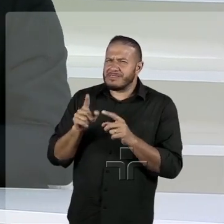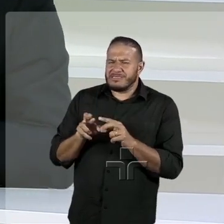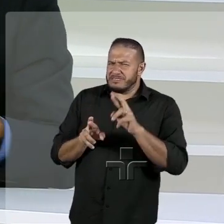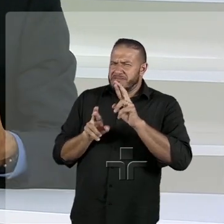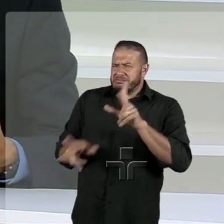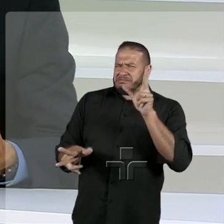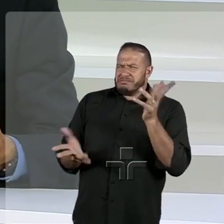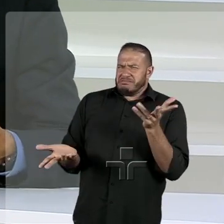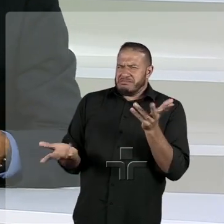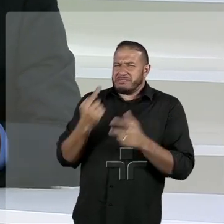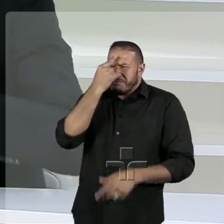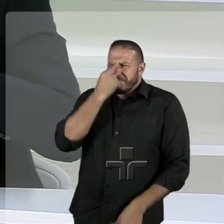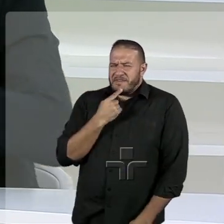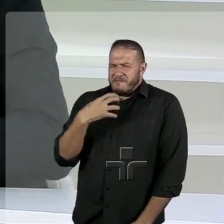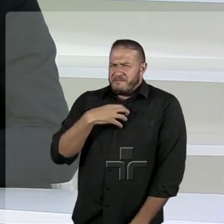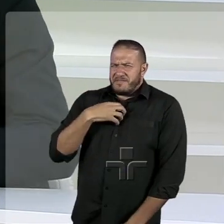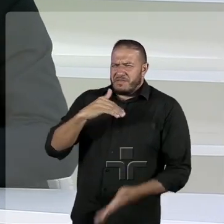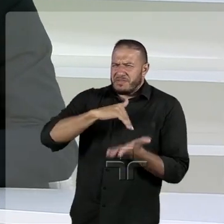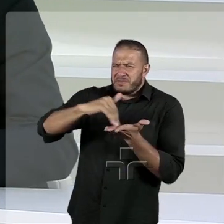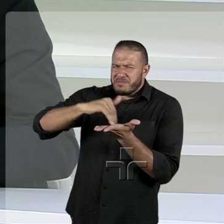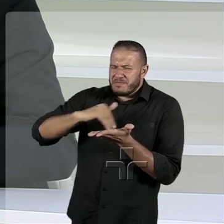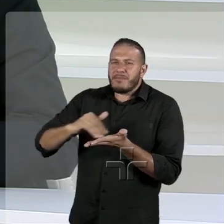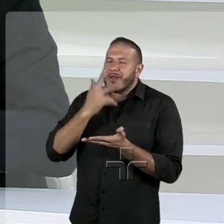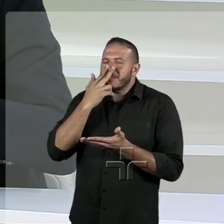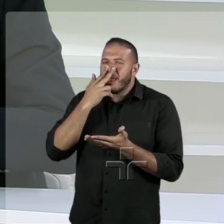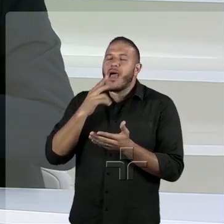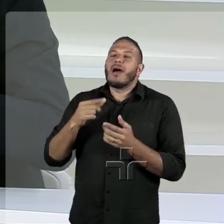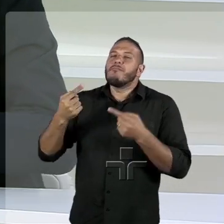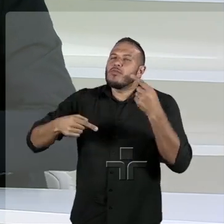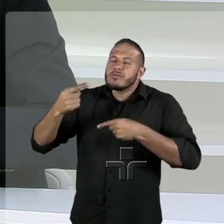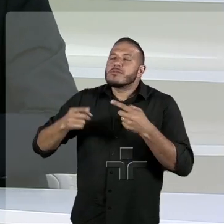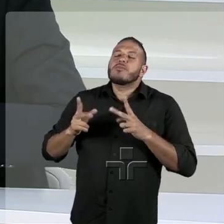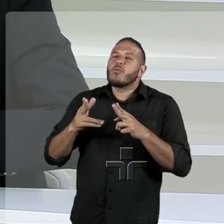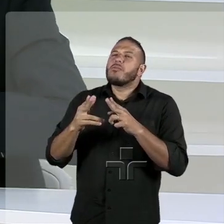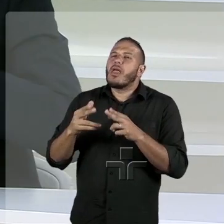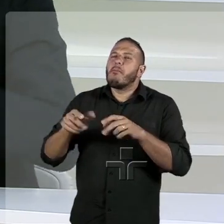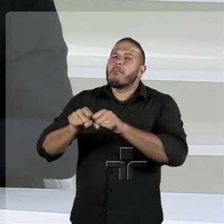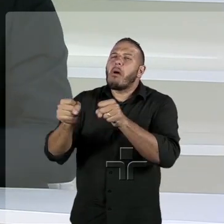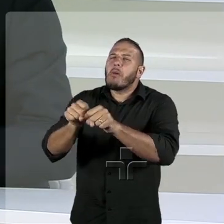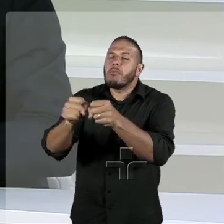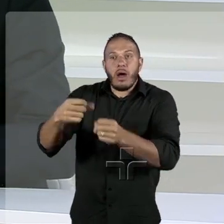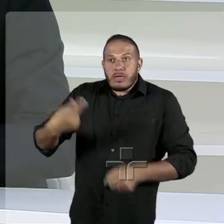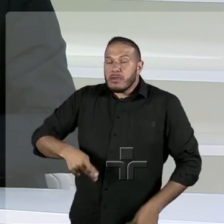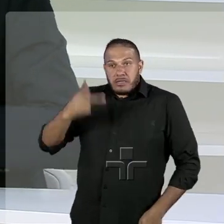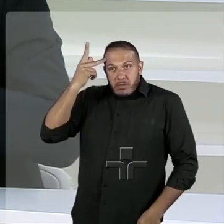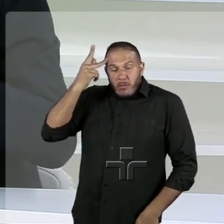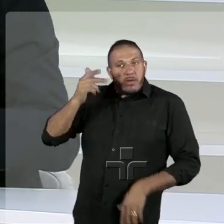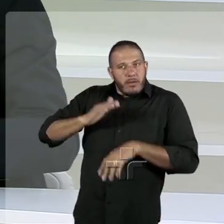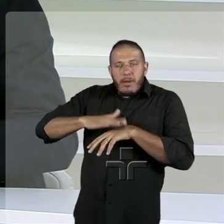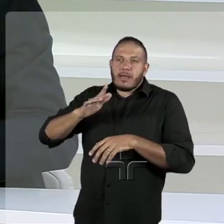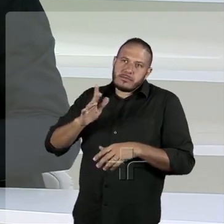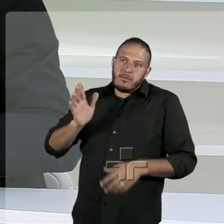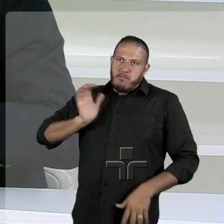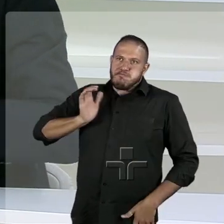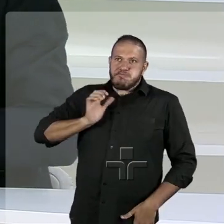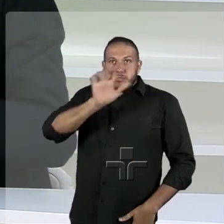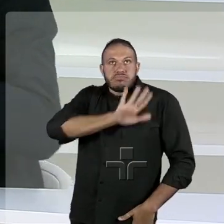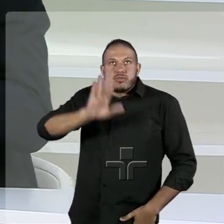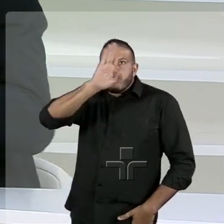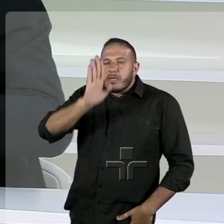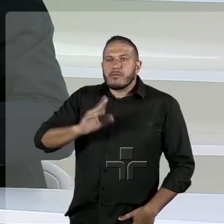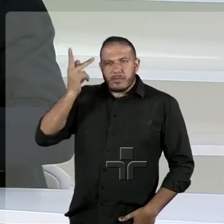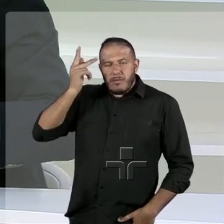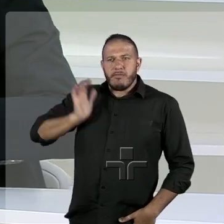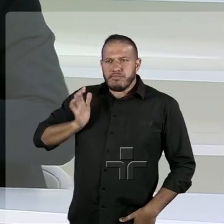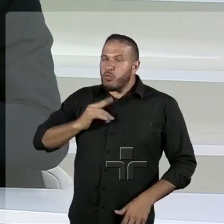muito grande no perfil dos secretários, descontinuidade de políticas públicas, e São Paulo, que é o estado mais rico da população, da federação,